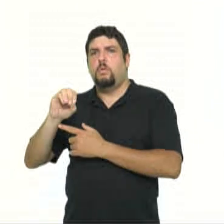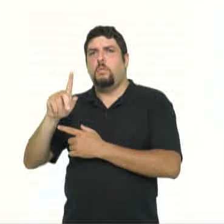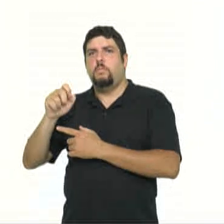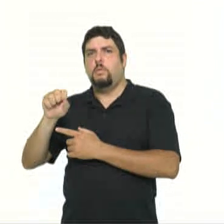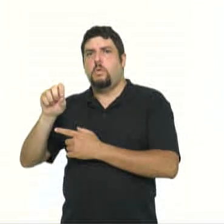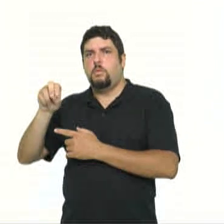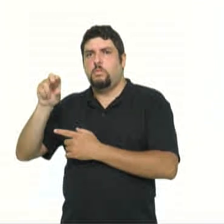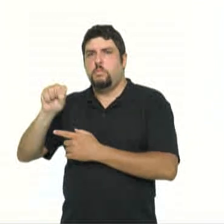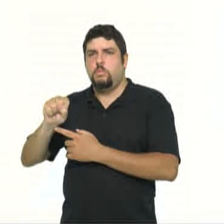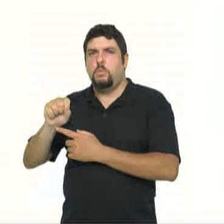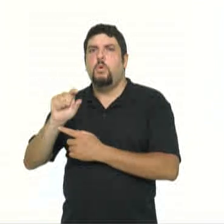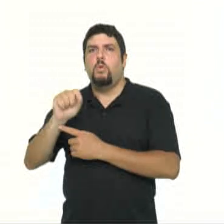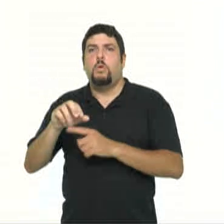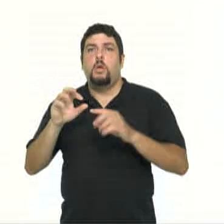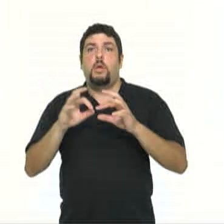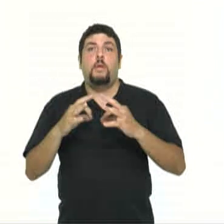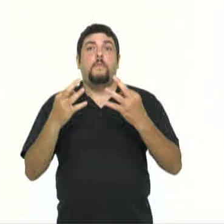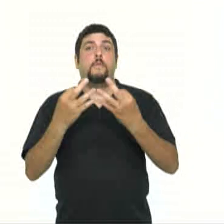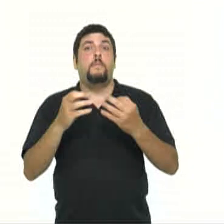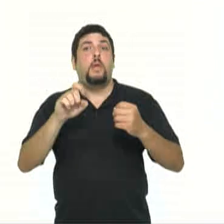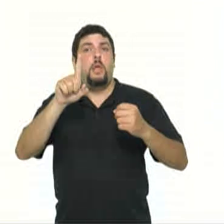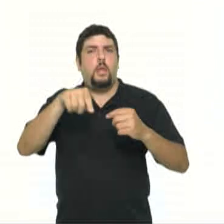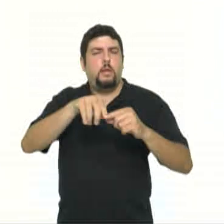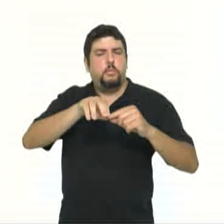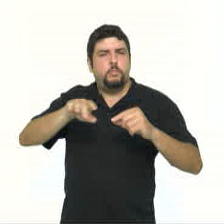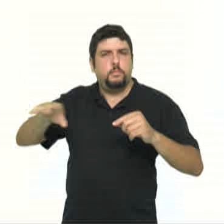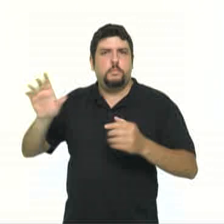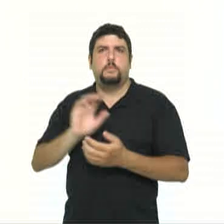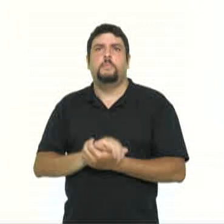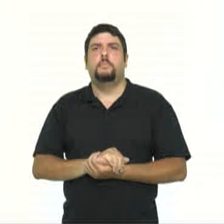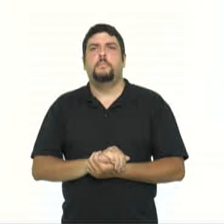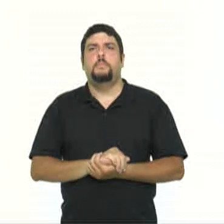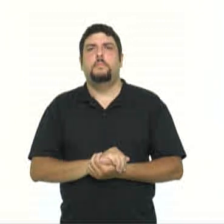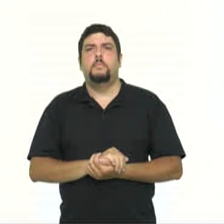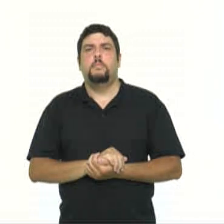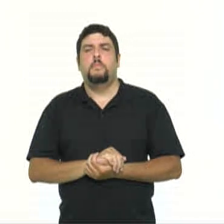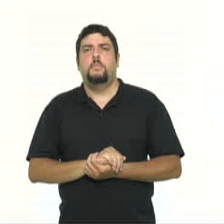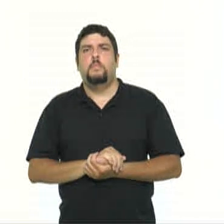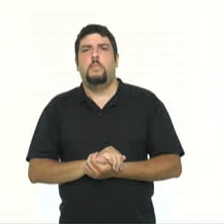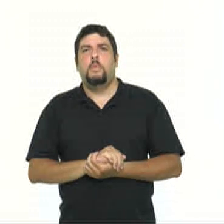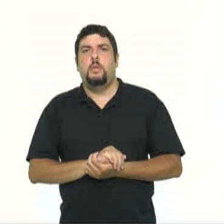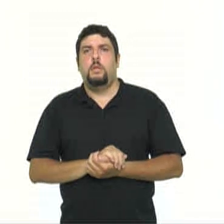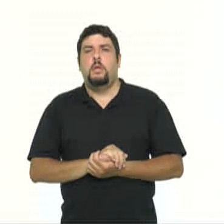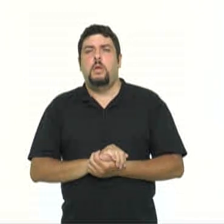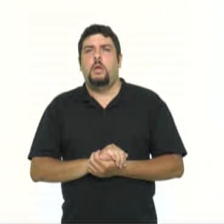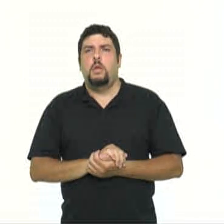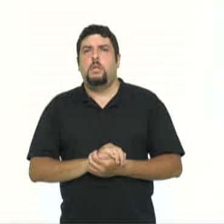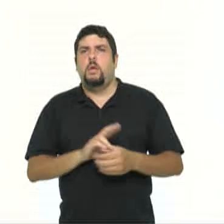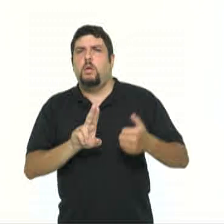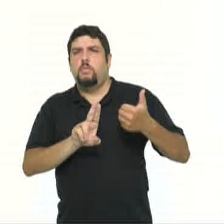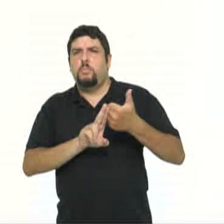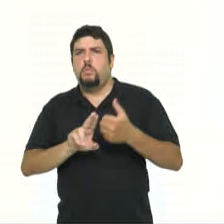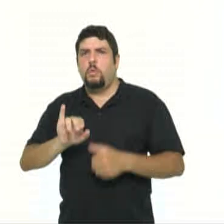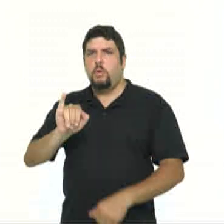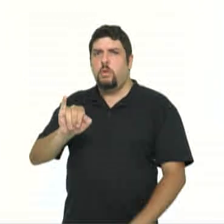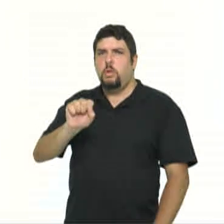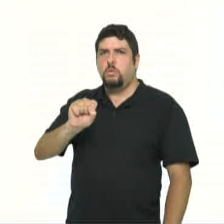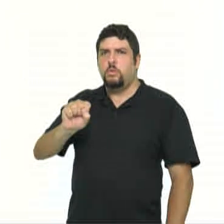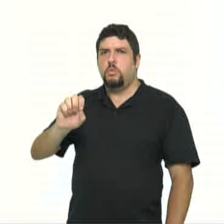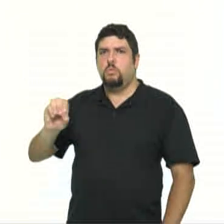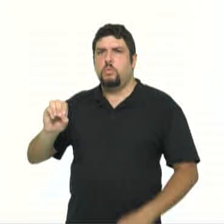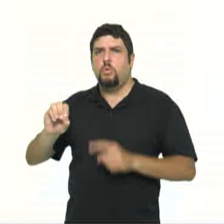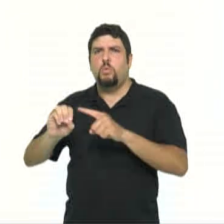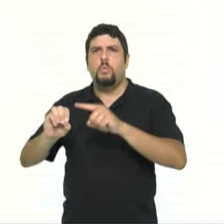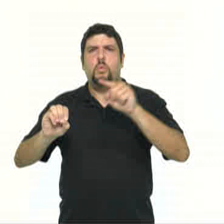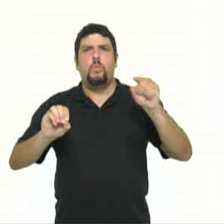diz que a família é, continuando, né? Neste trecho, o pronome isso, ele está retomando qual